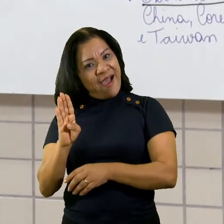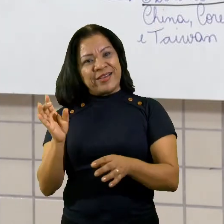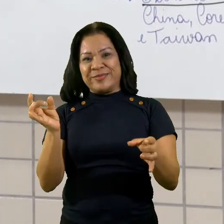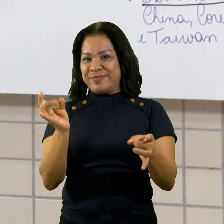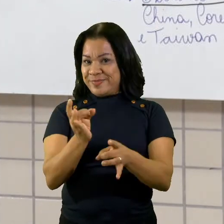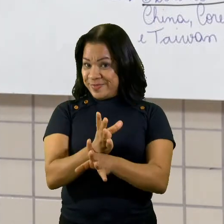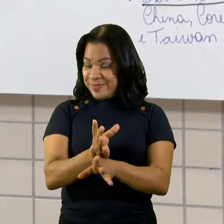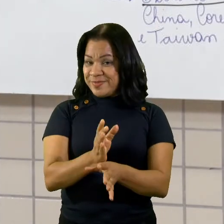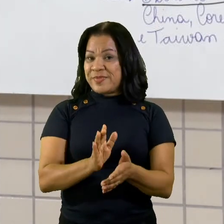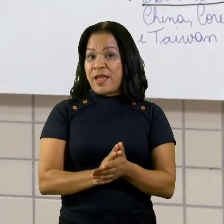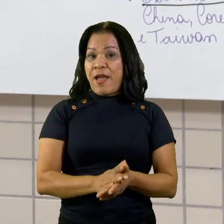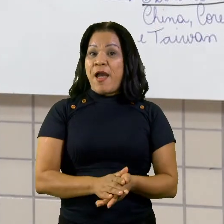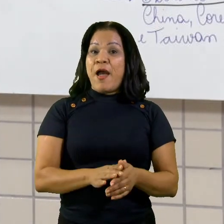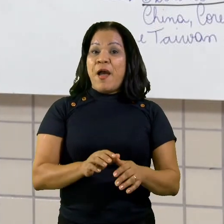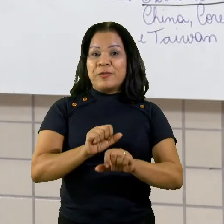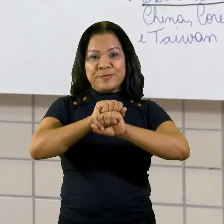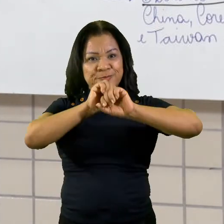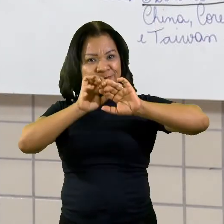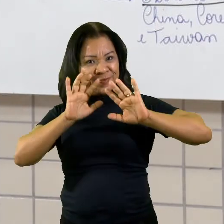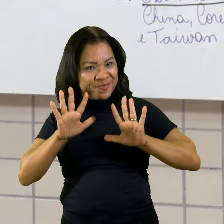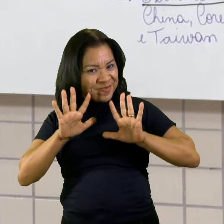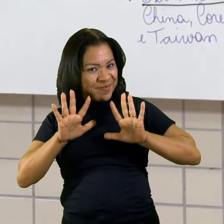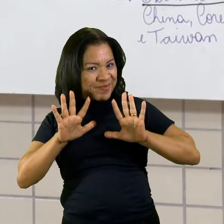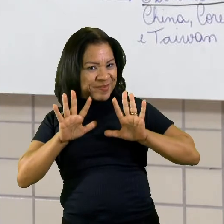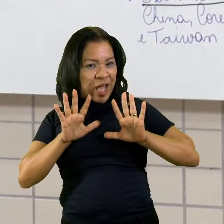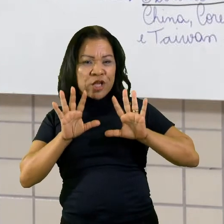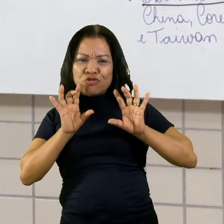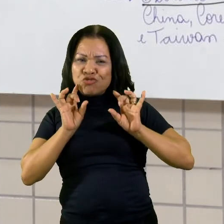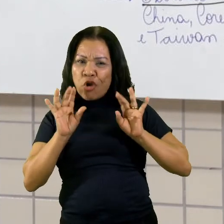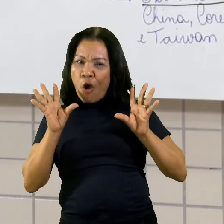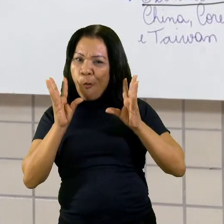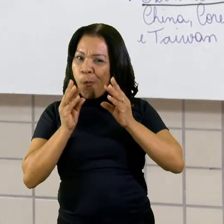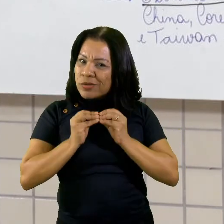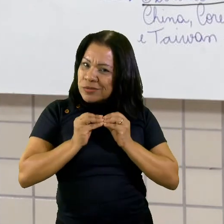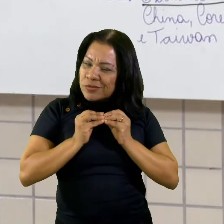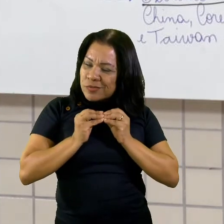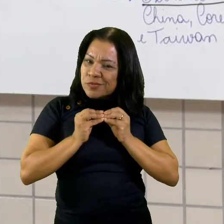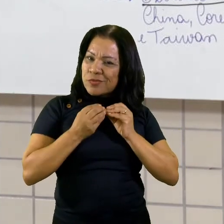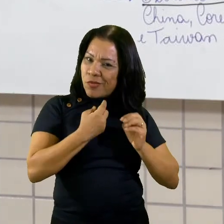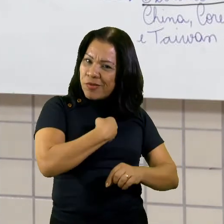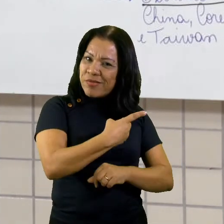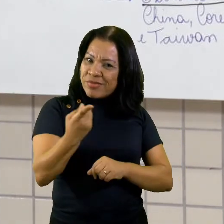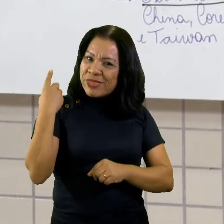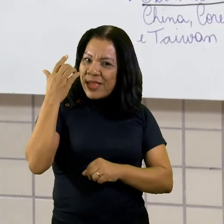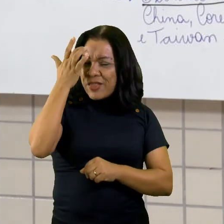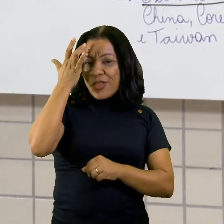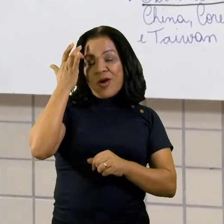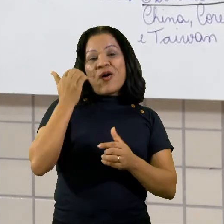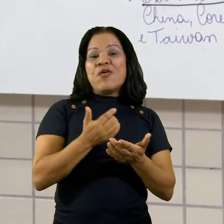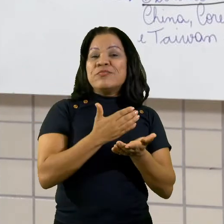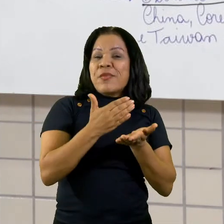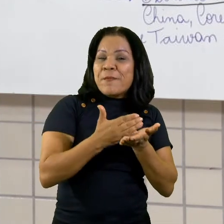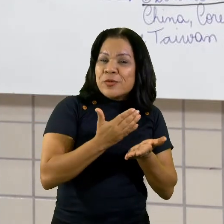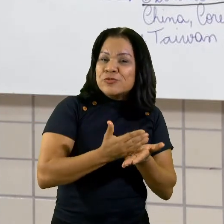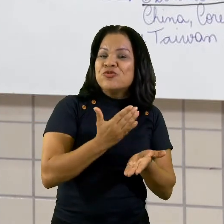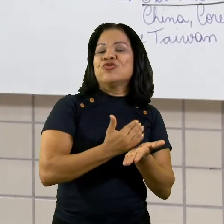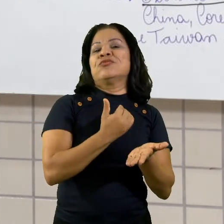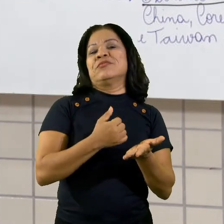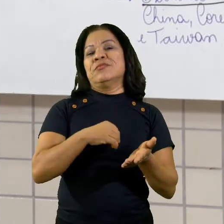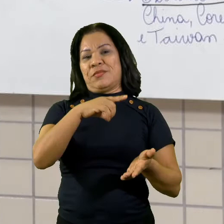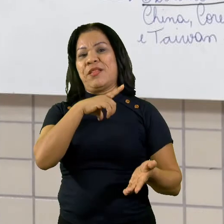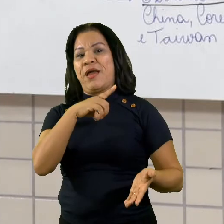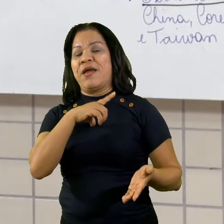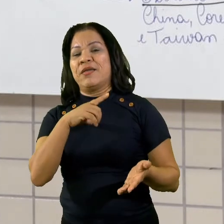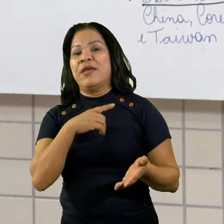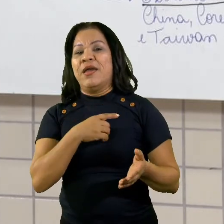Claro, isso é um resumo. Na nossa apostila que está disponível no portal, ou se você não